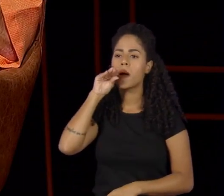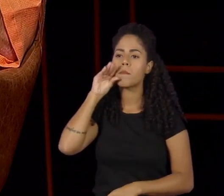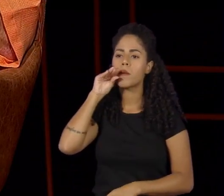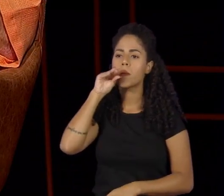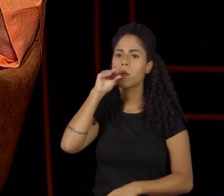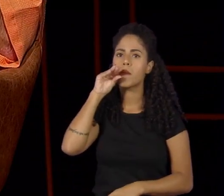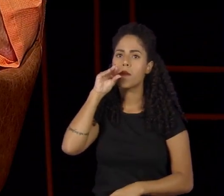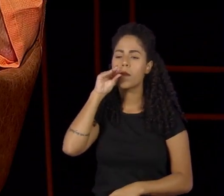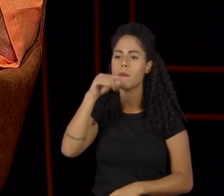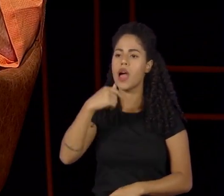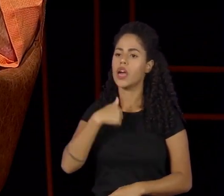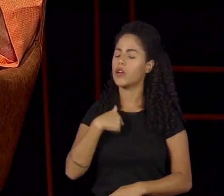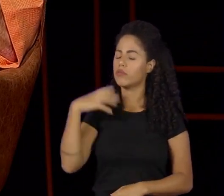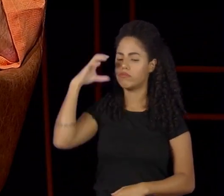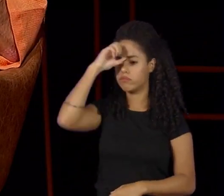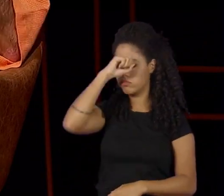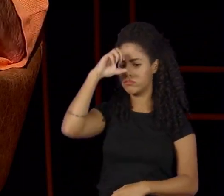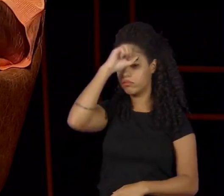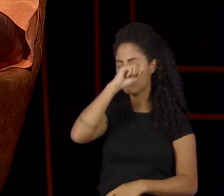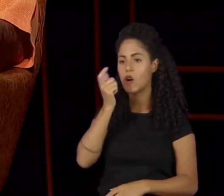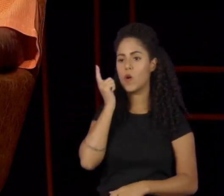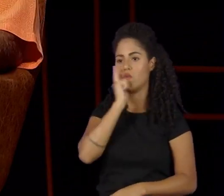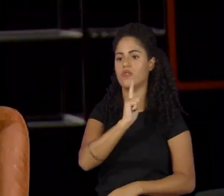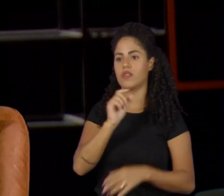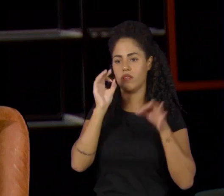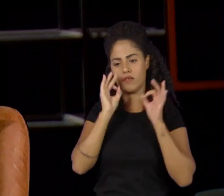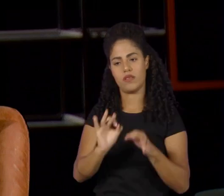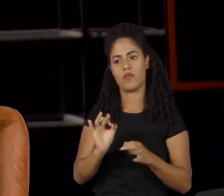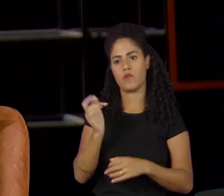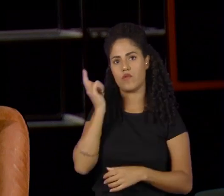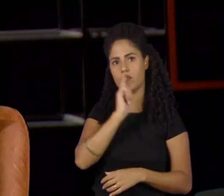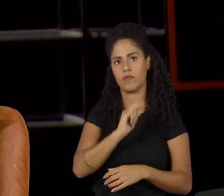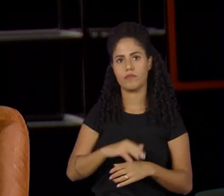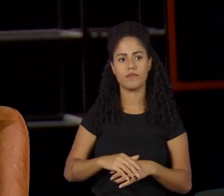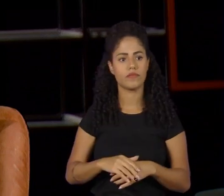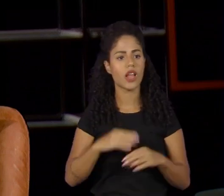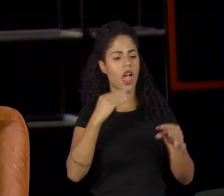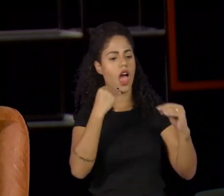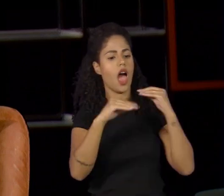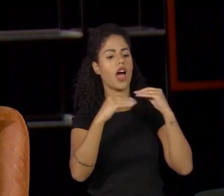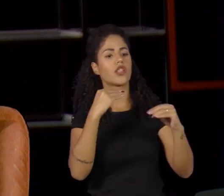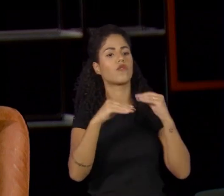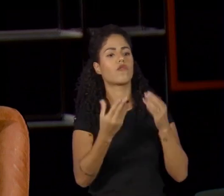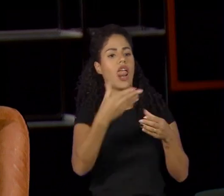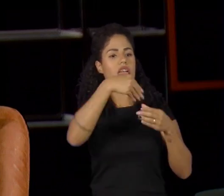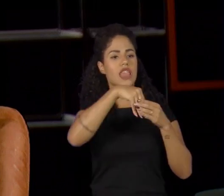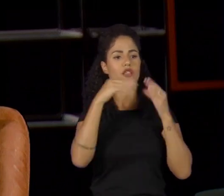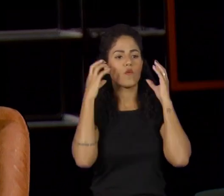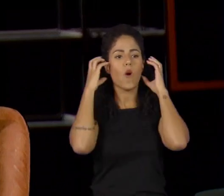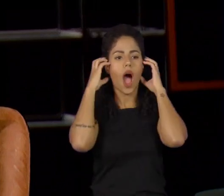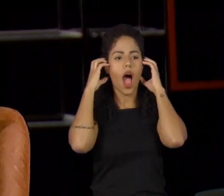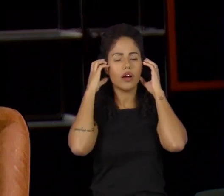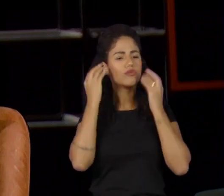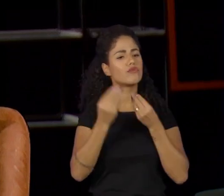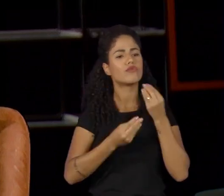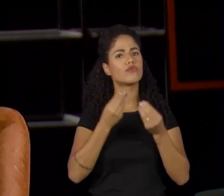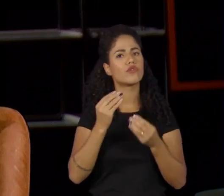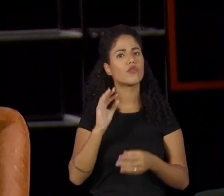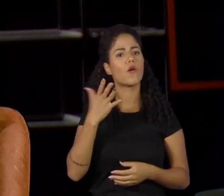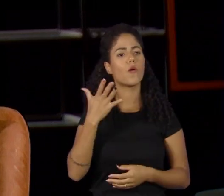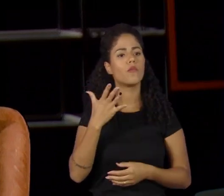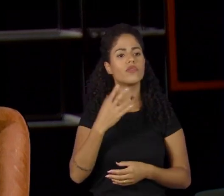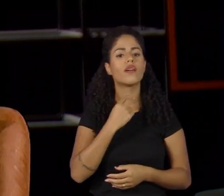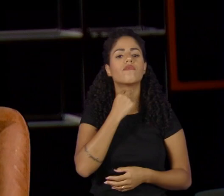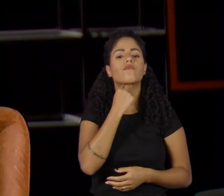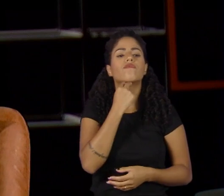me livrou muito a minha barra, entendeu? Muito, muito. A radionovela enfatiza justamente isso, né? A